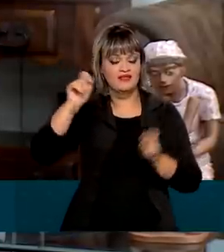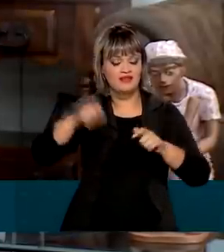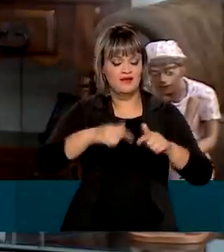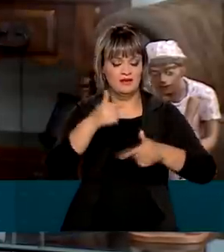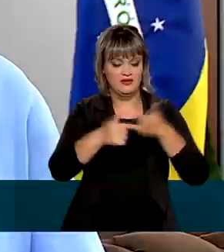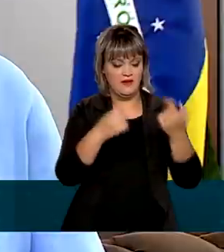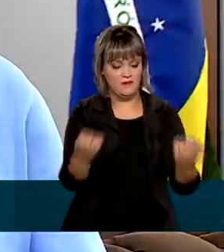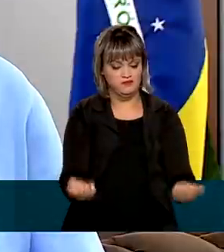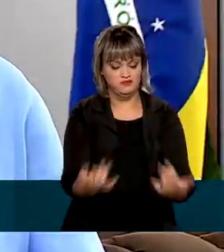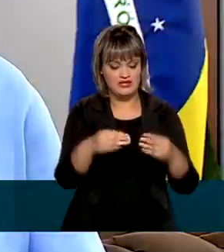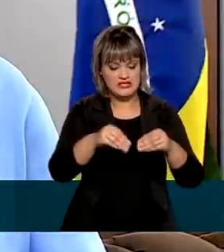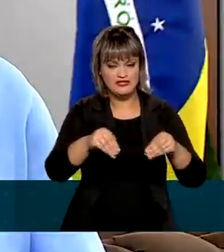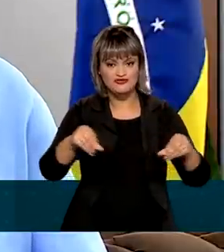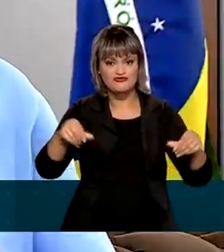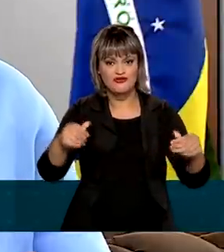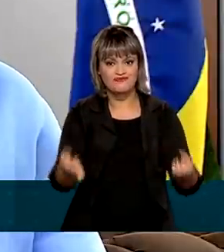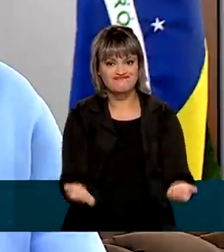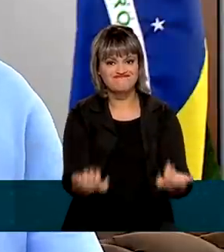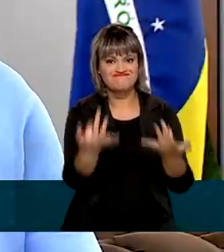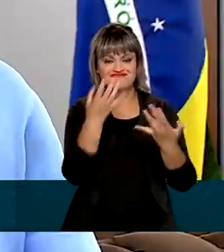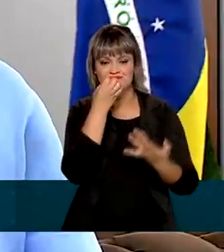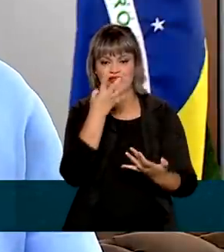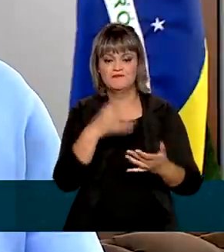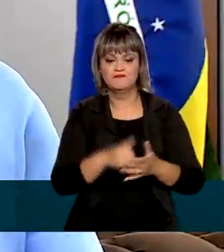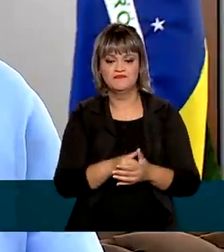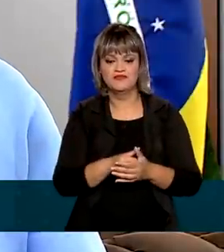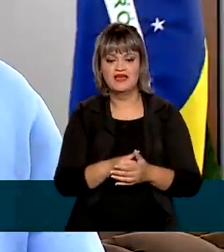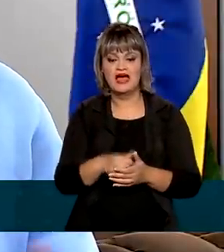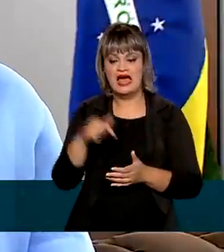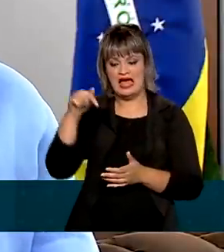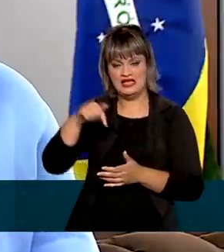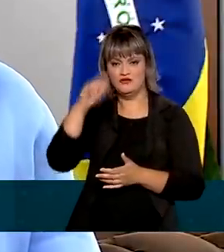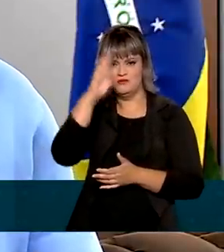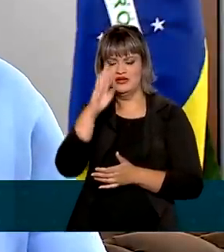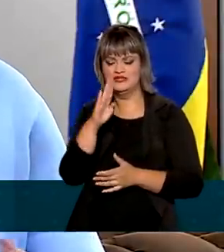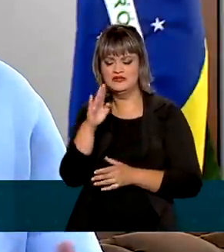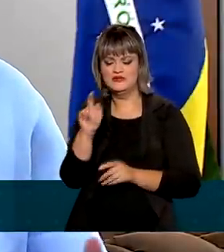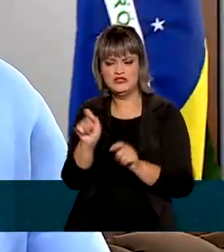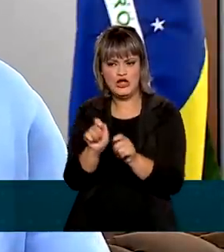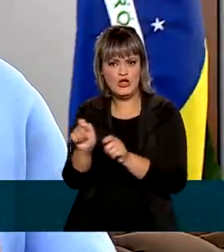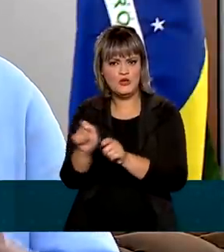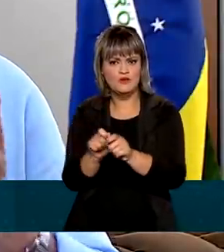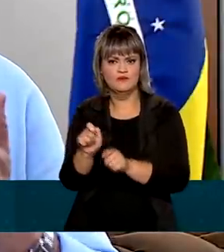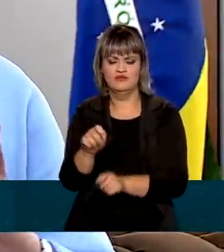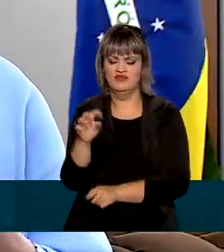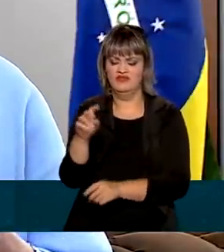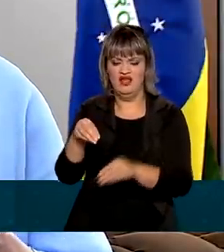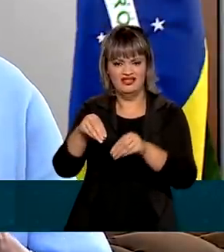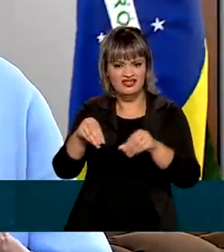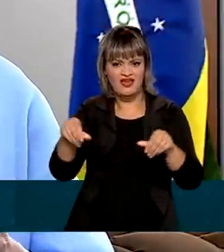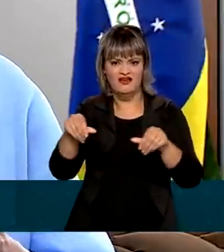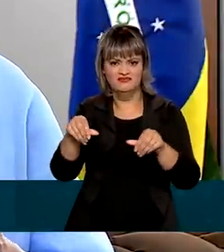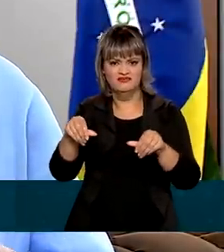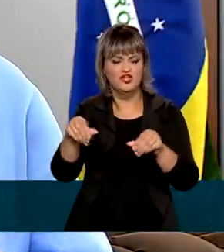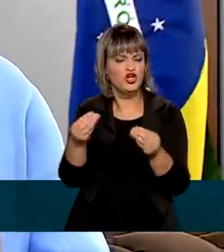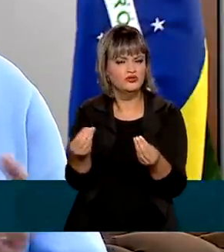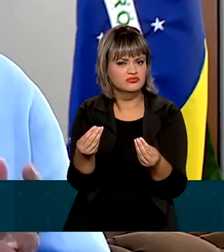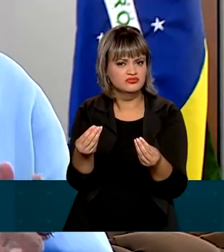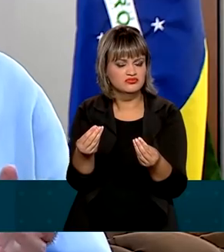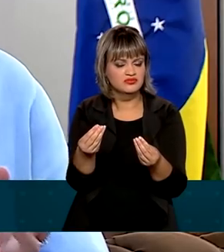aquela o Brasil tem feito que nós chamamos de polpa a terra há muito tempo que aumentando a produtividade